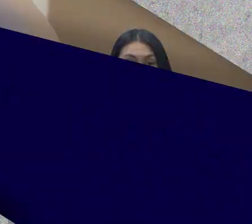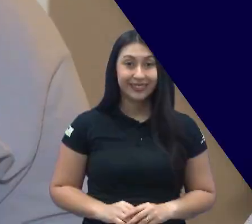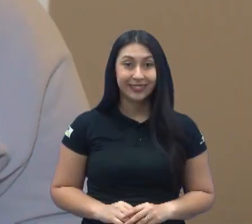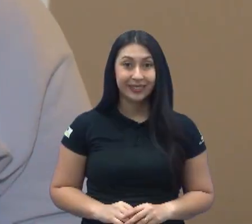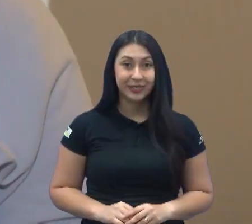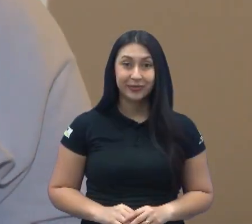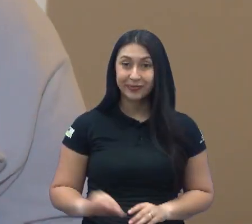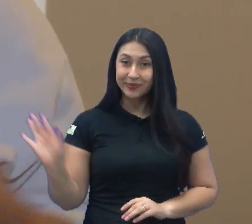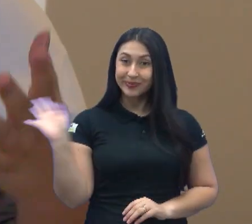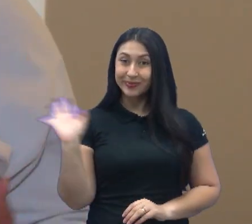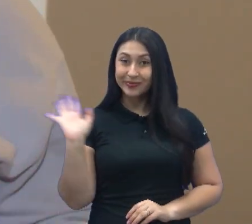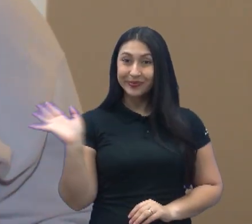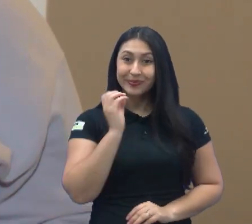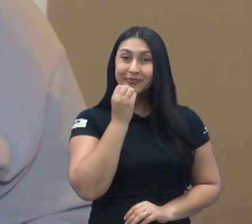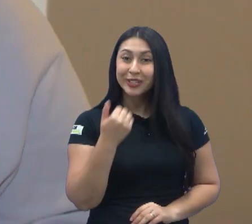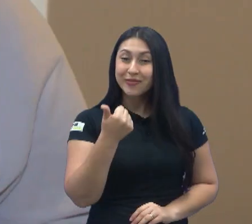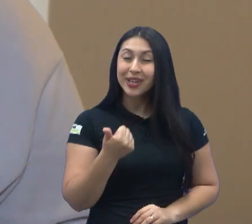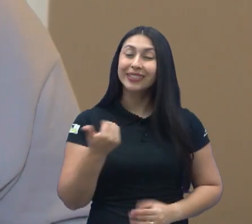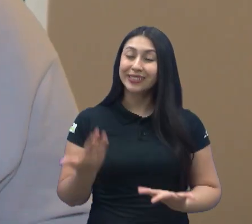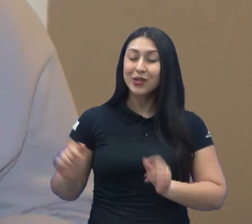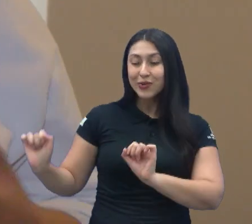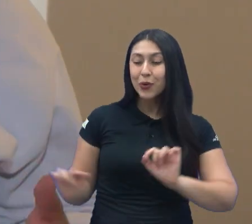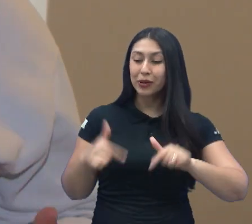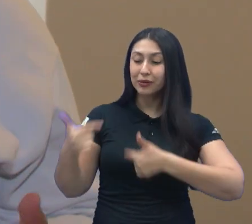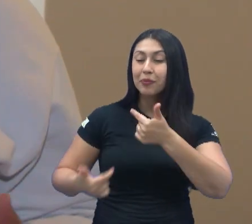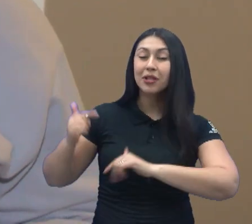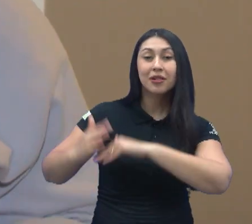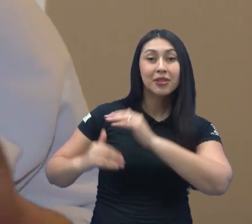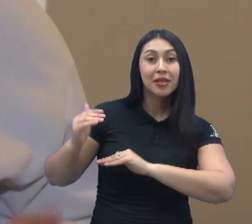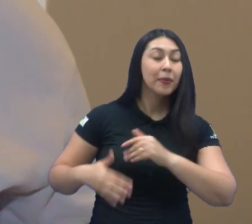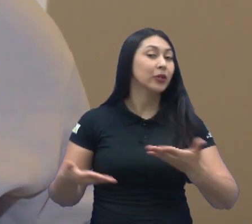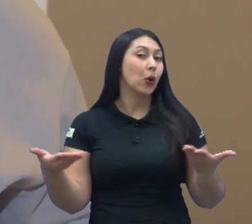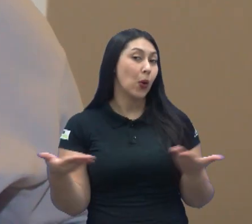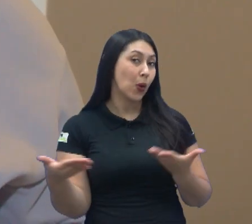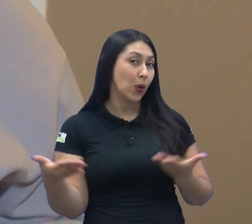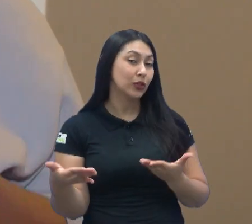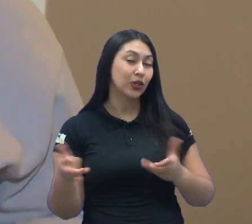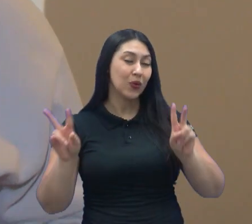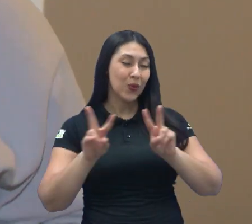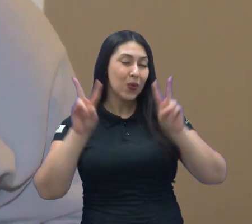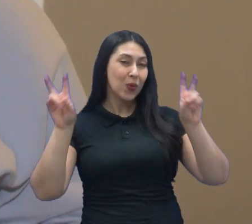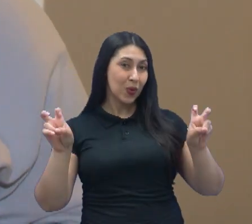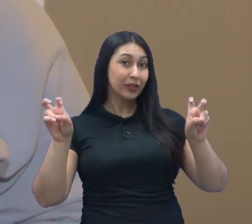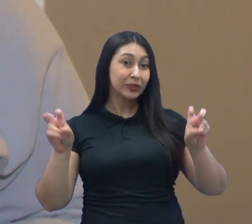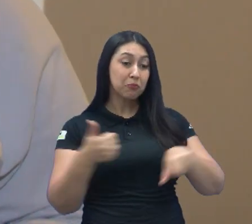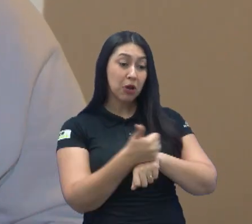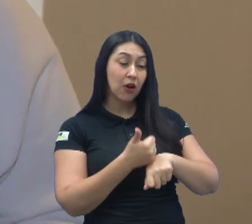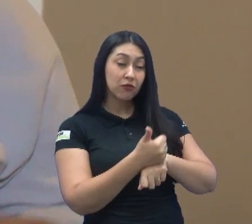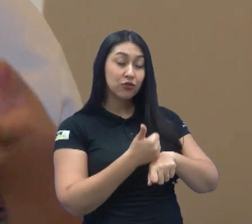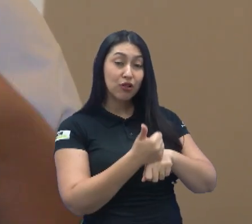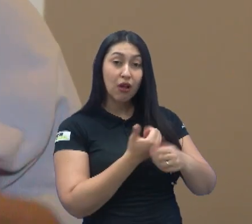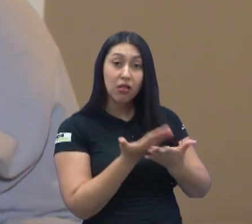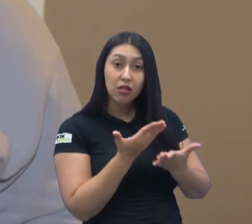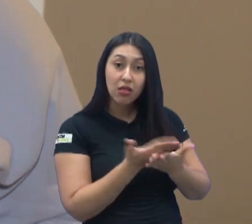Oi, Rafa, tudo bem? Mais um Mercado na Prática começando e dessa vez, já que o programa está falando do mercado de gerontologia, eu vim até